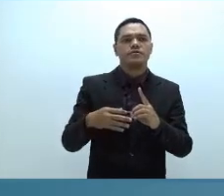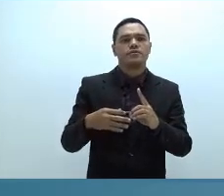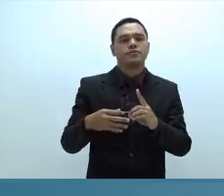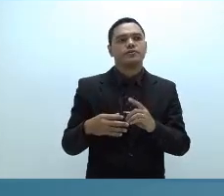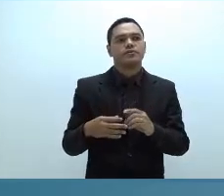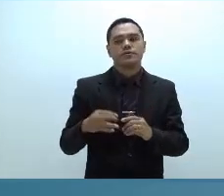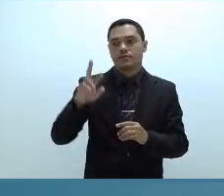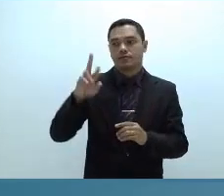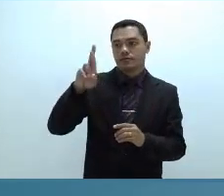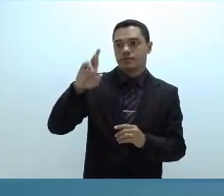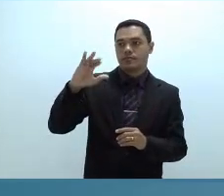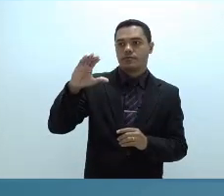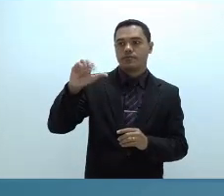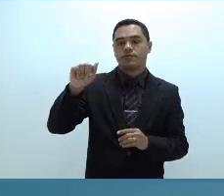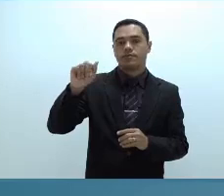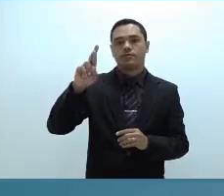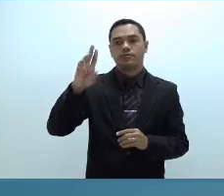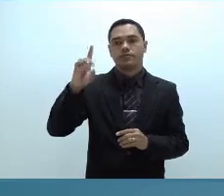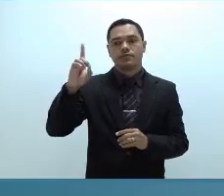Ricardo e